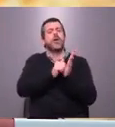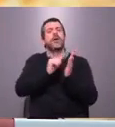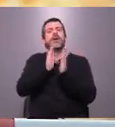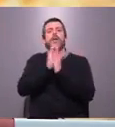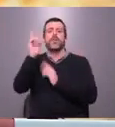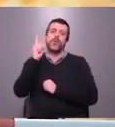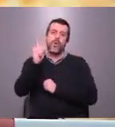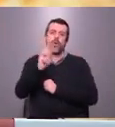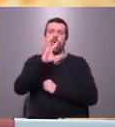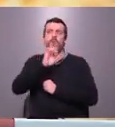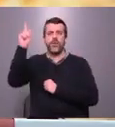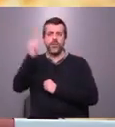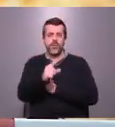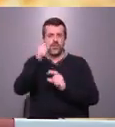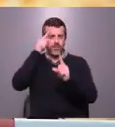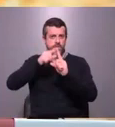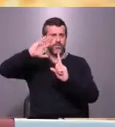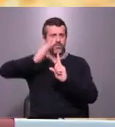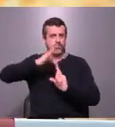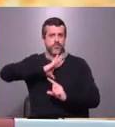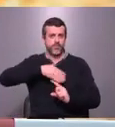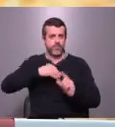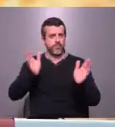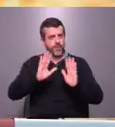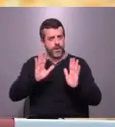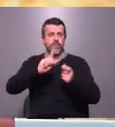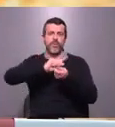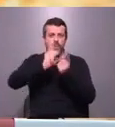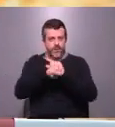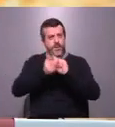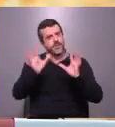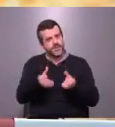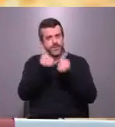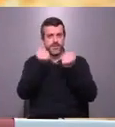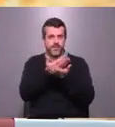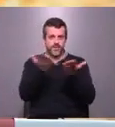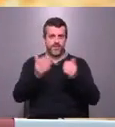para condenar o mundo, mas para o salvar.